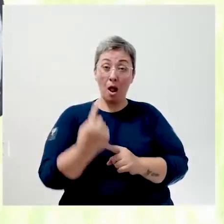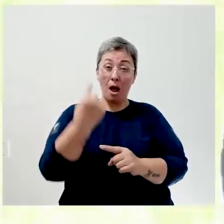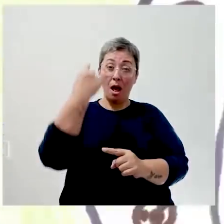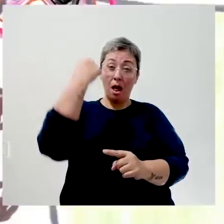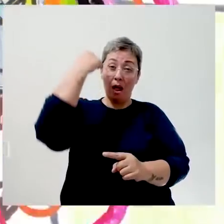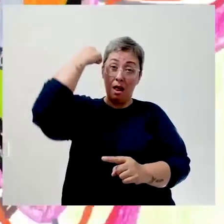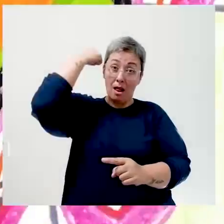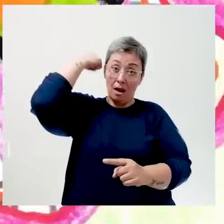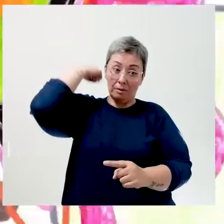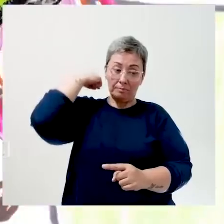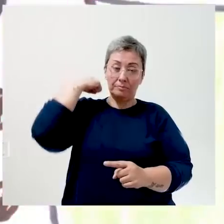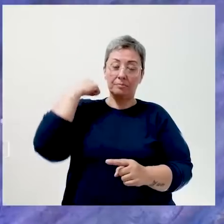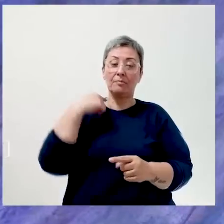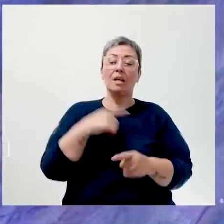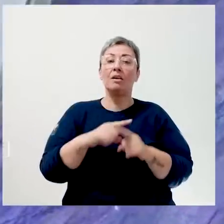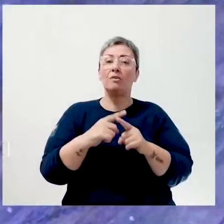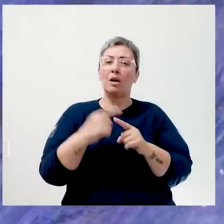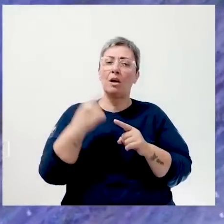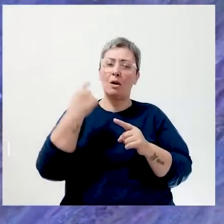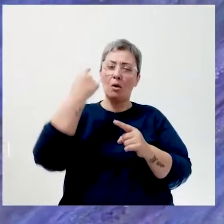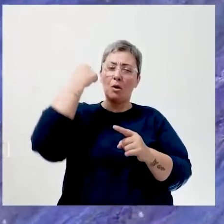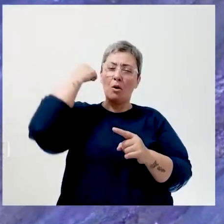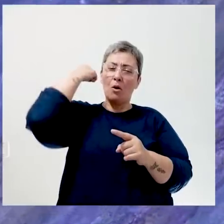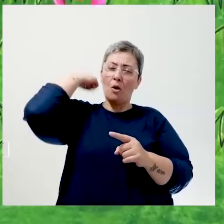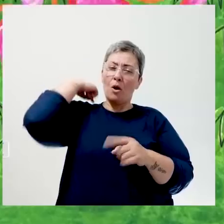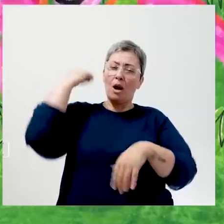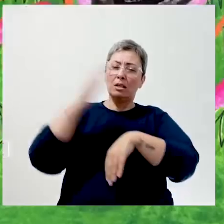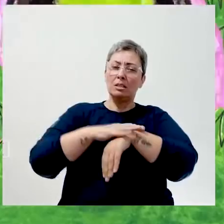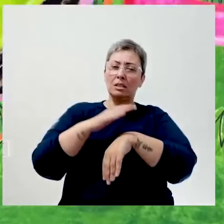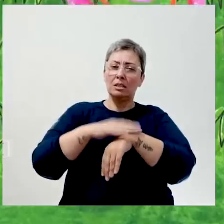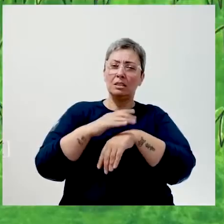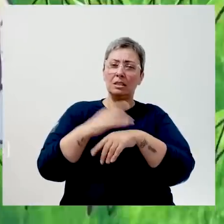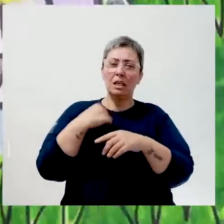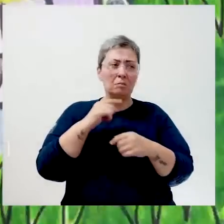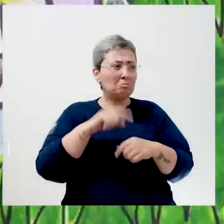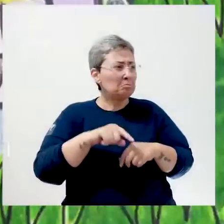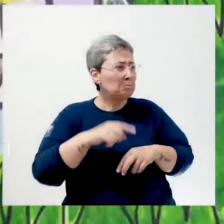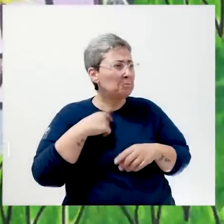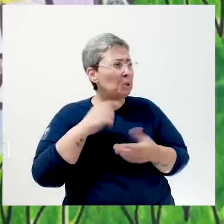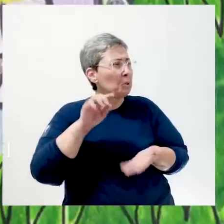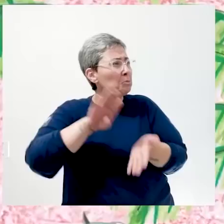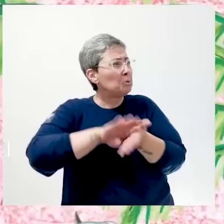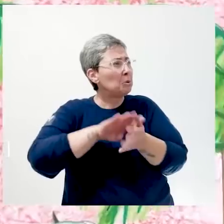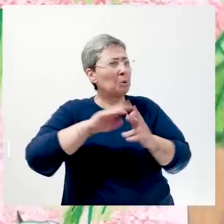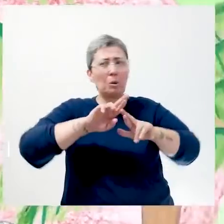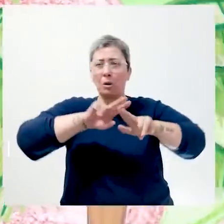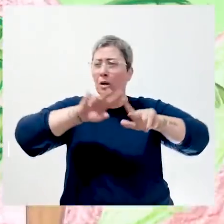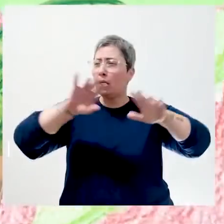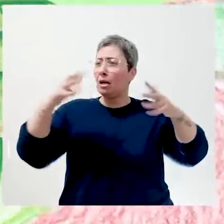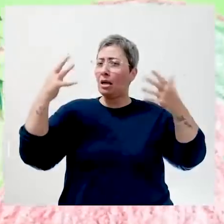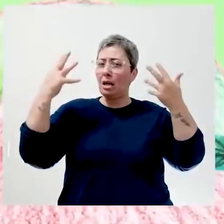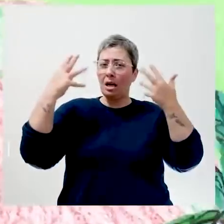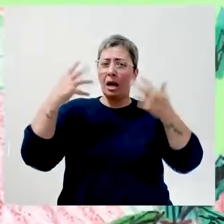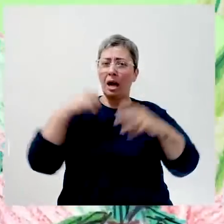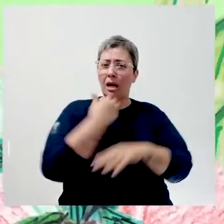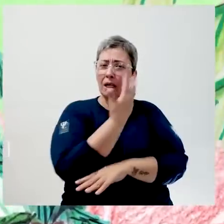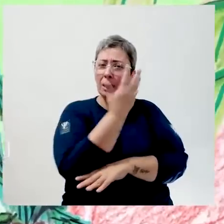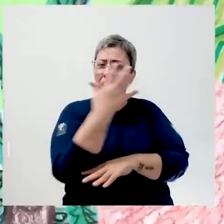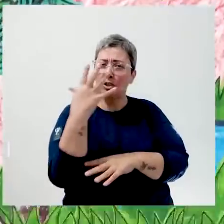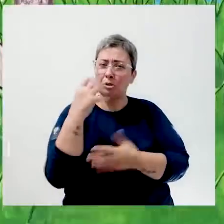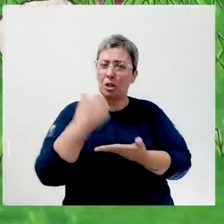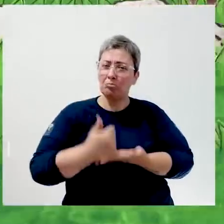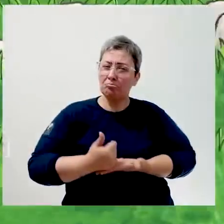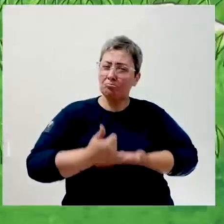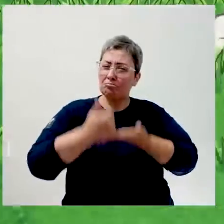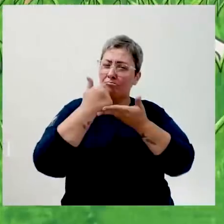1, decolar! Partiu pelo tempo. Chegando lá, viu que tudo era diferente. A natureza estava